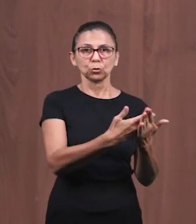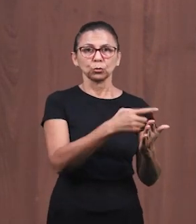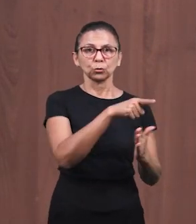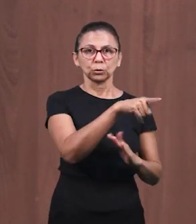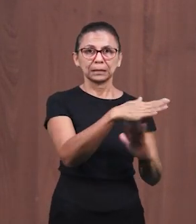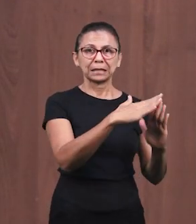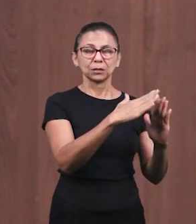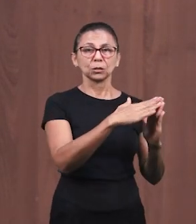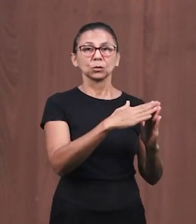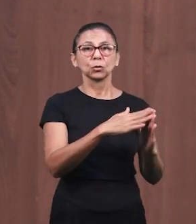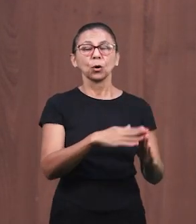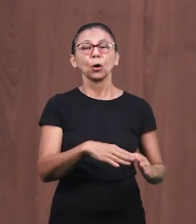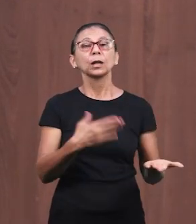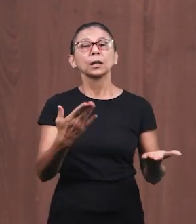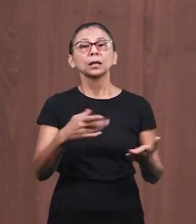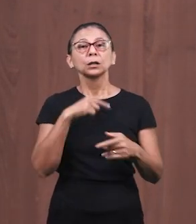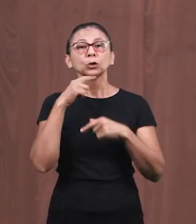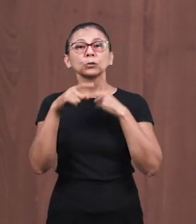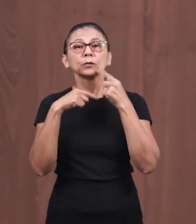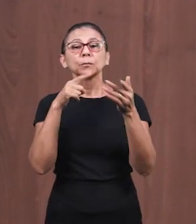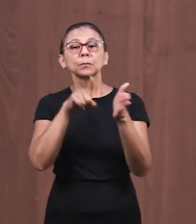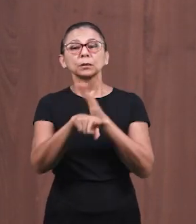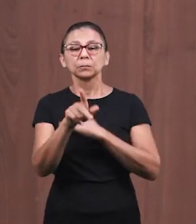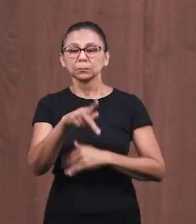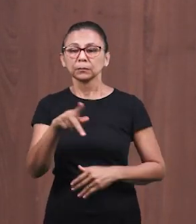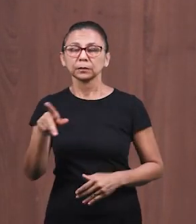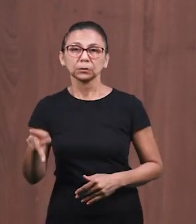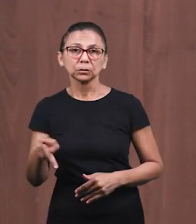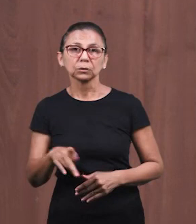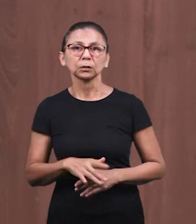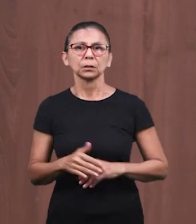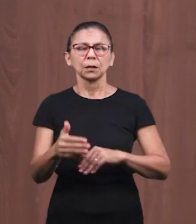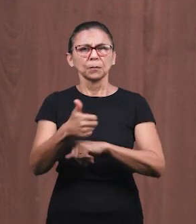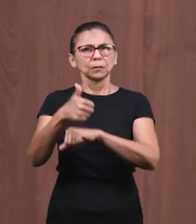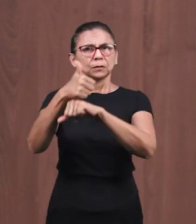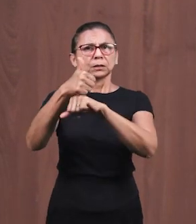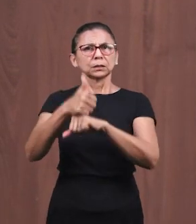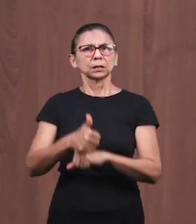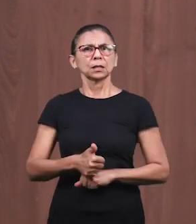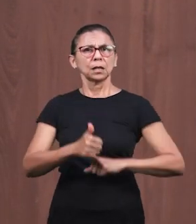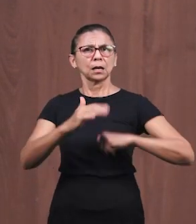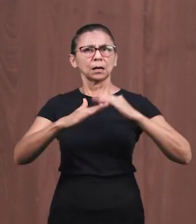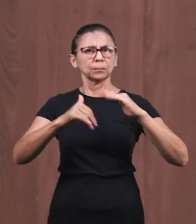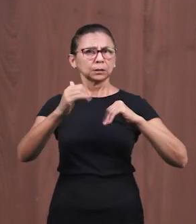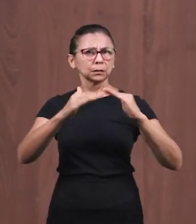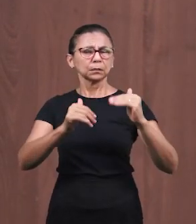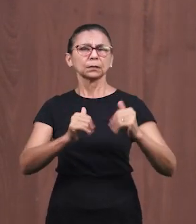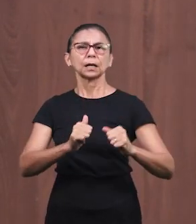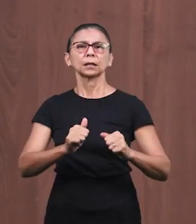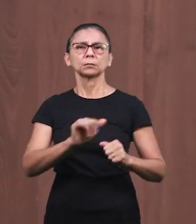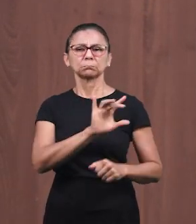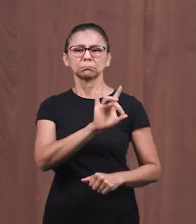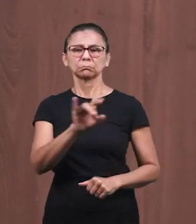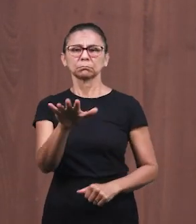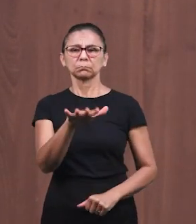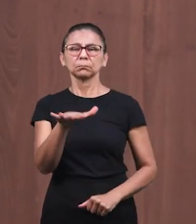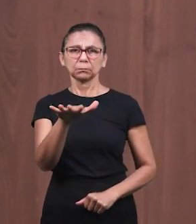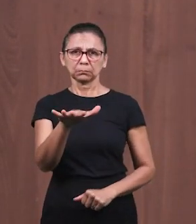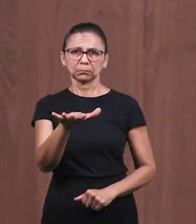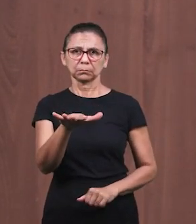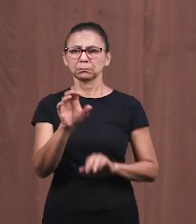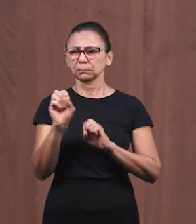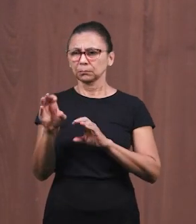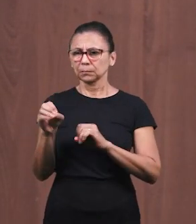e tirar dúvidas com os professores, que são os profissionais habilitados em cada área